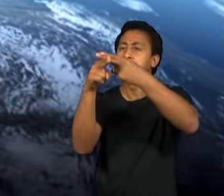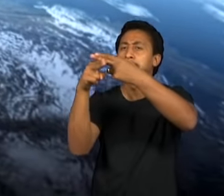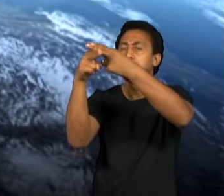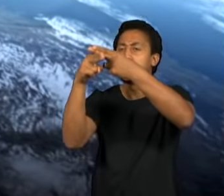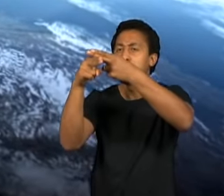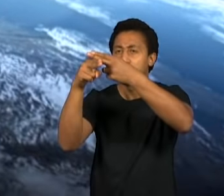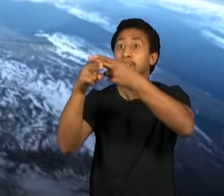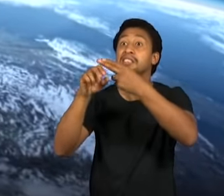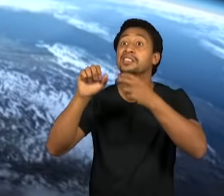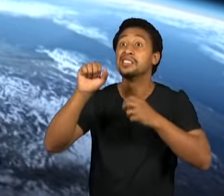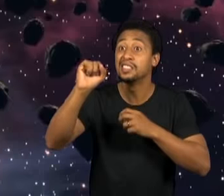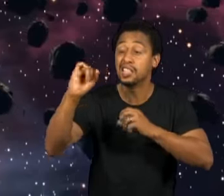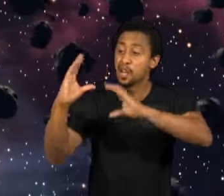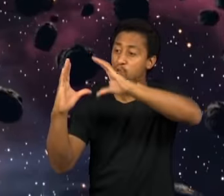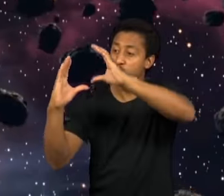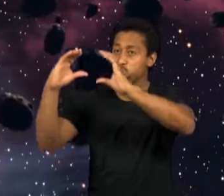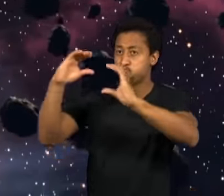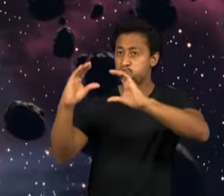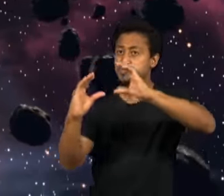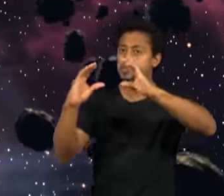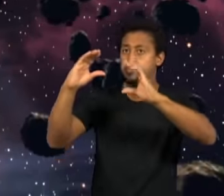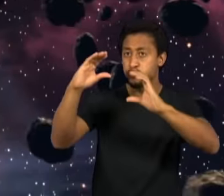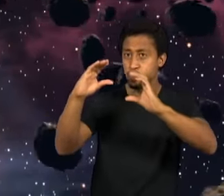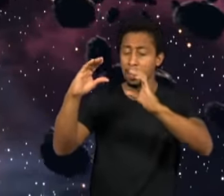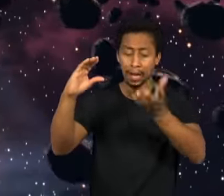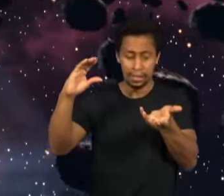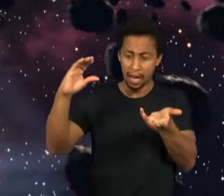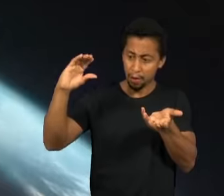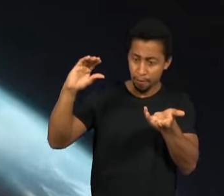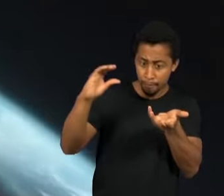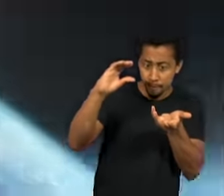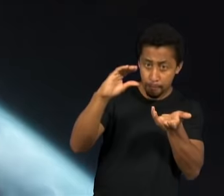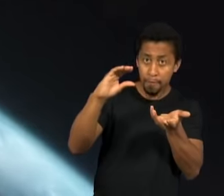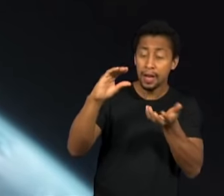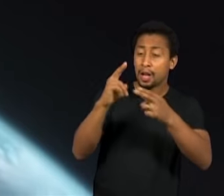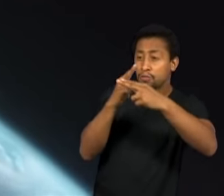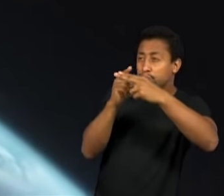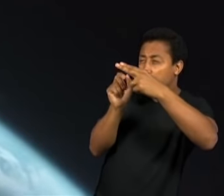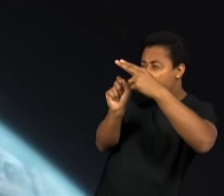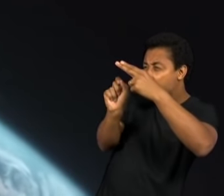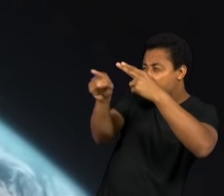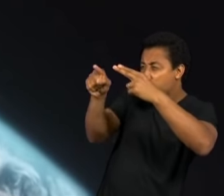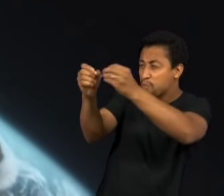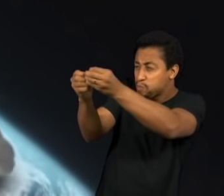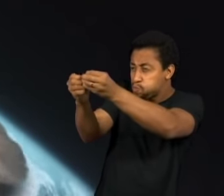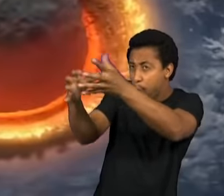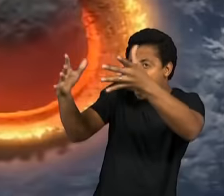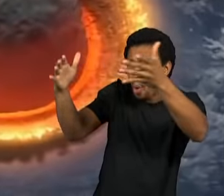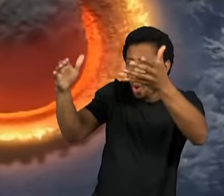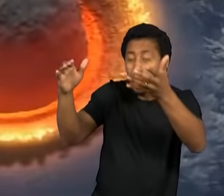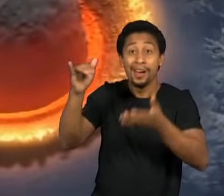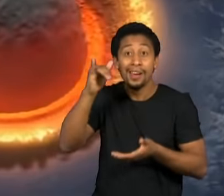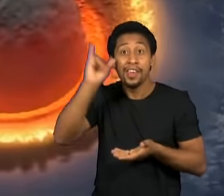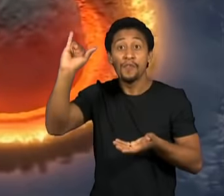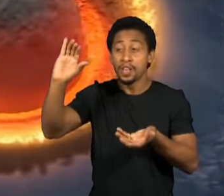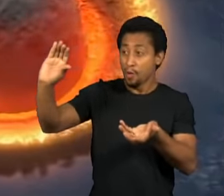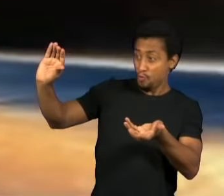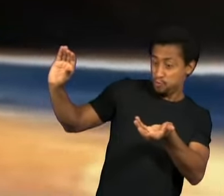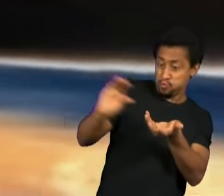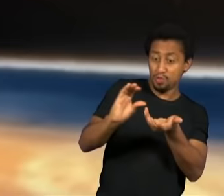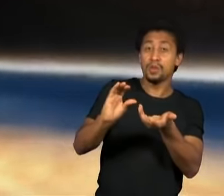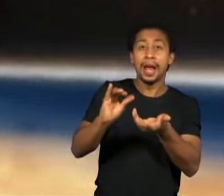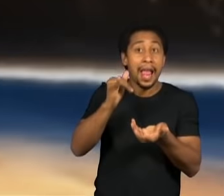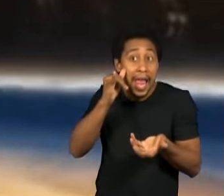A ideia é verificar se é possível impedir um eventual futuro risco de colisão de um